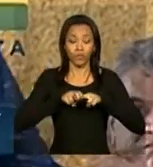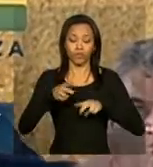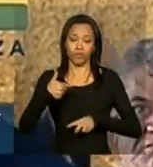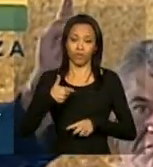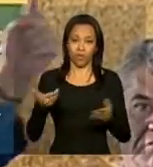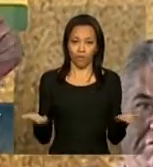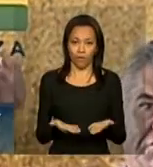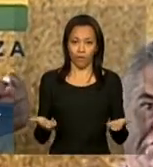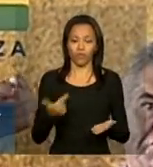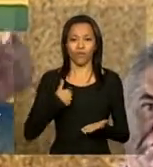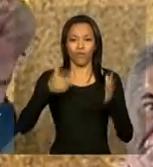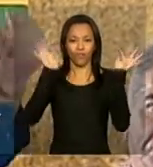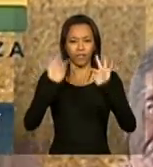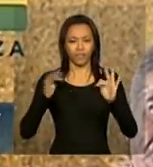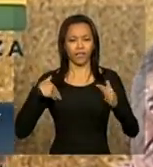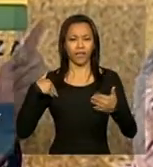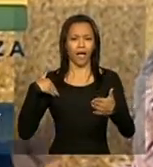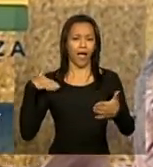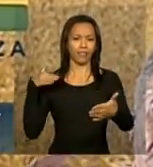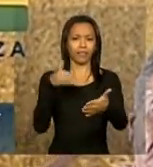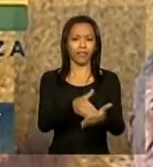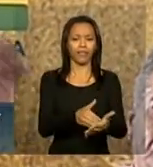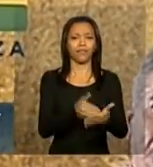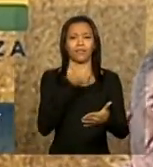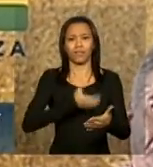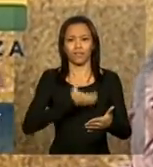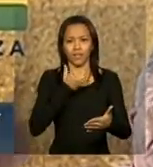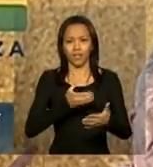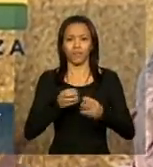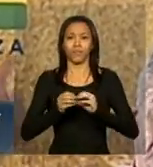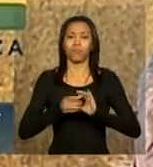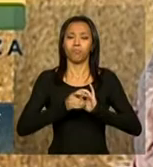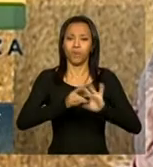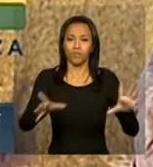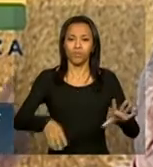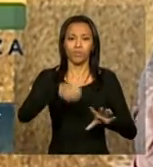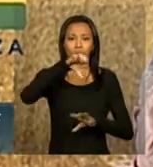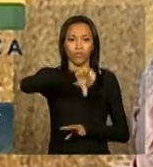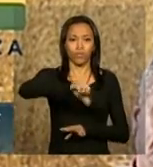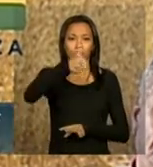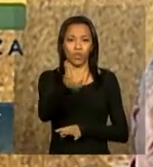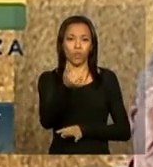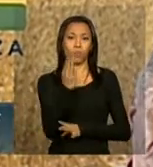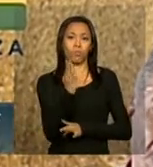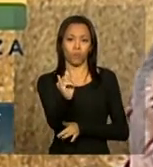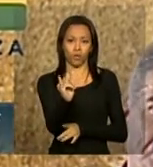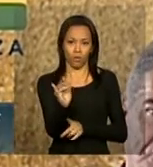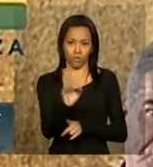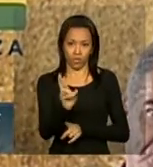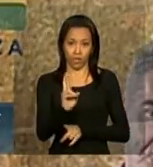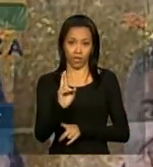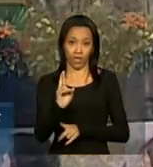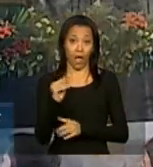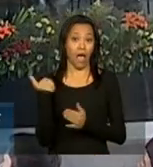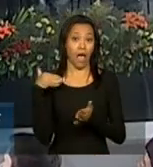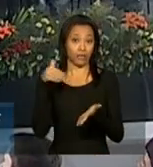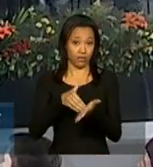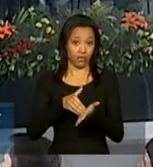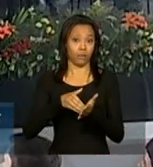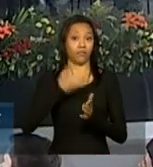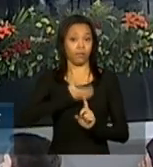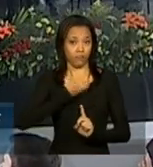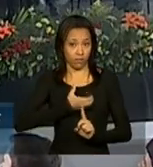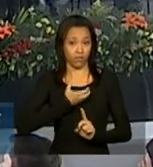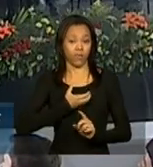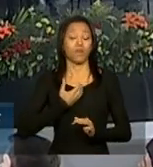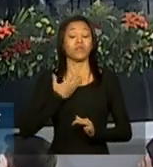de saber que até dezembro nós já tínhamos liberado 91 bilhões de reais, até dezembro. Sei